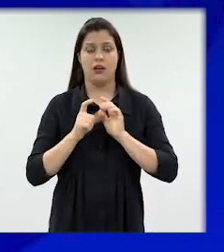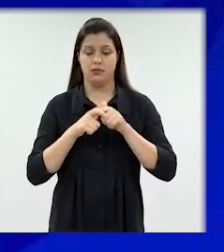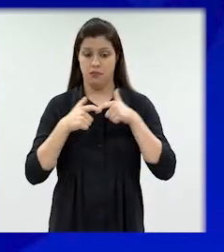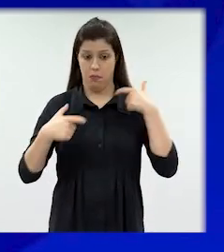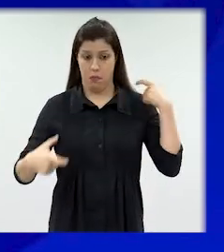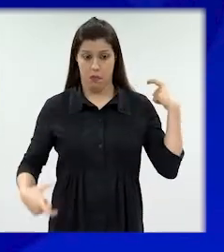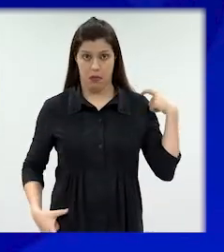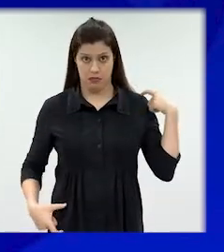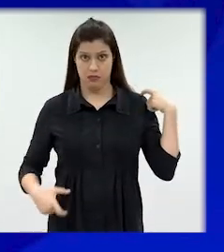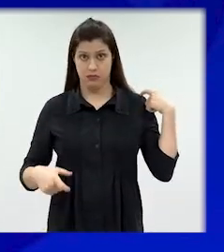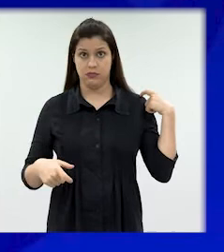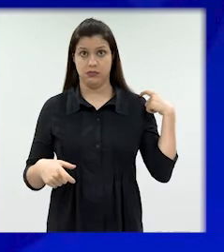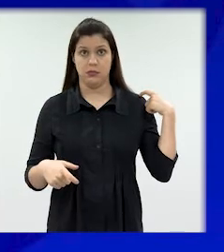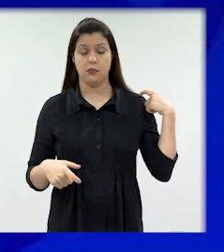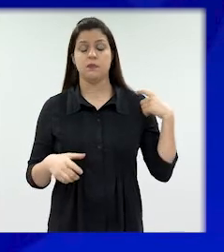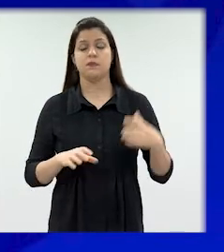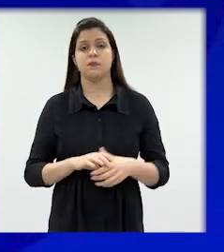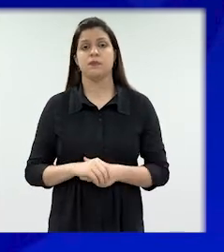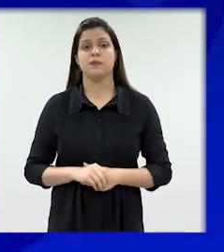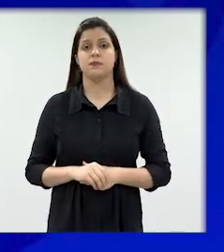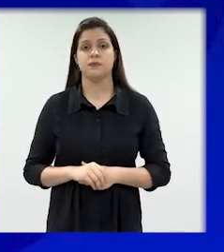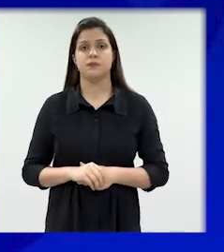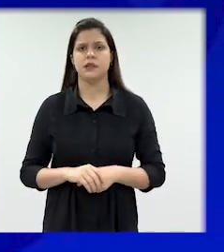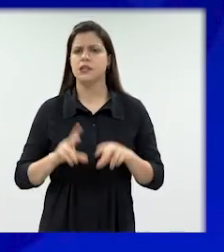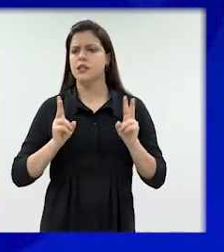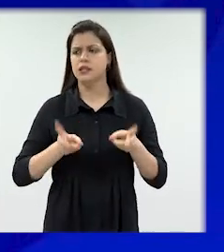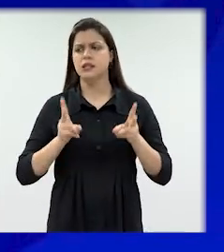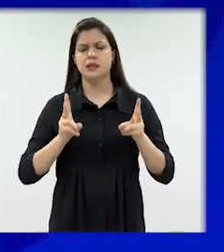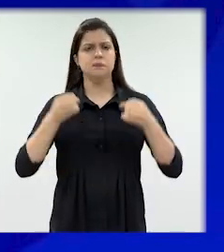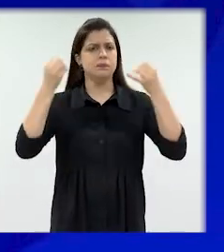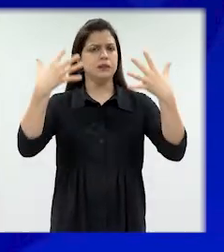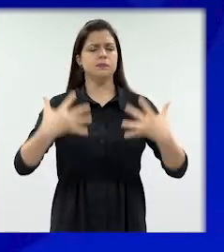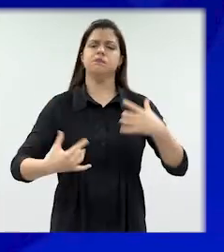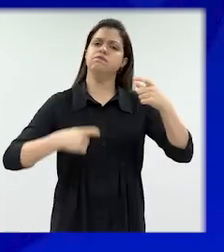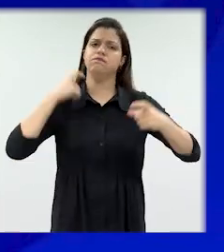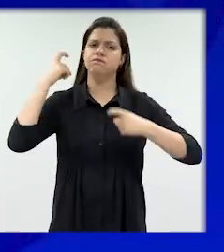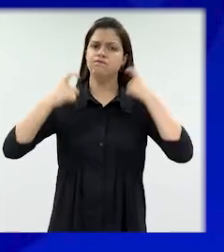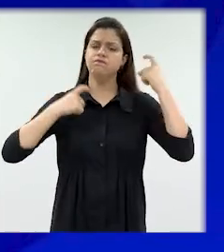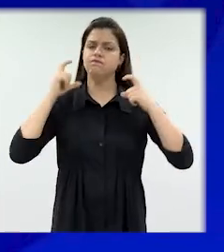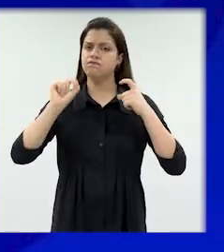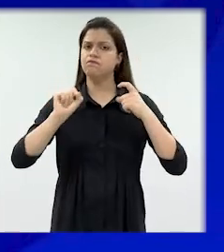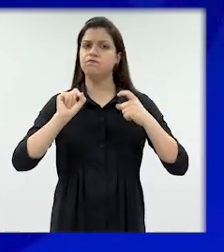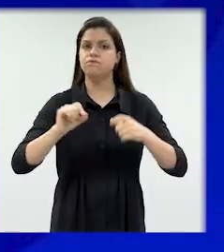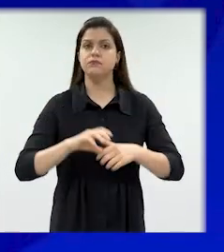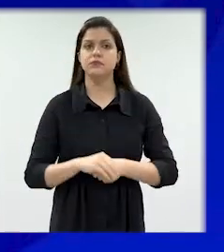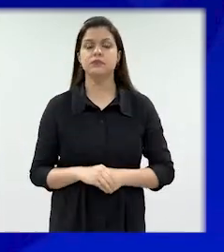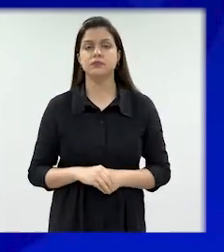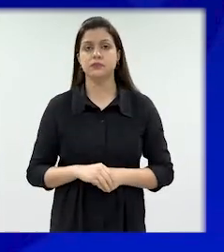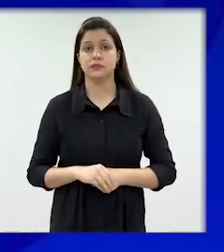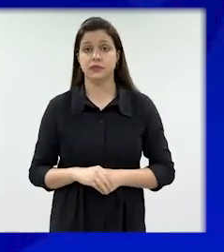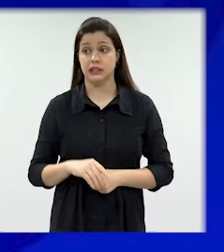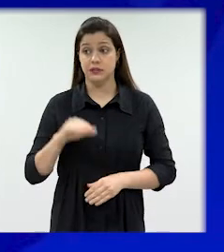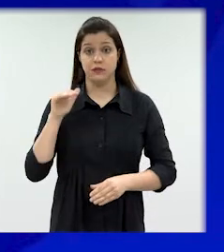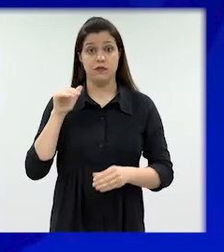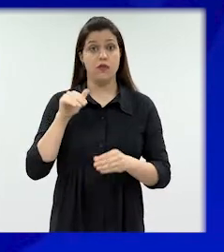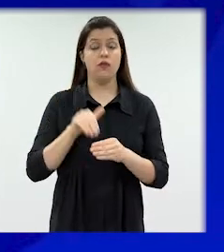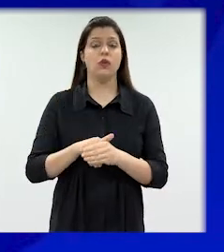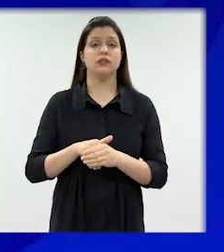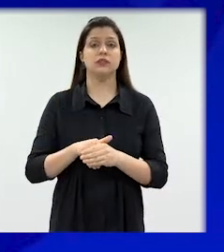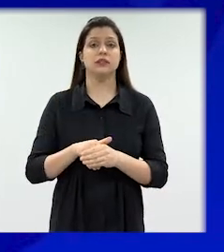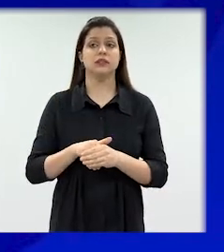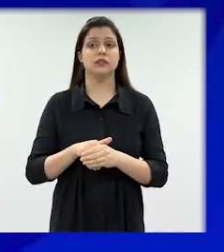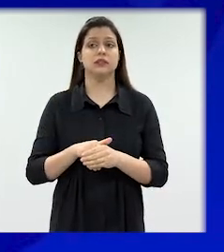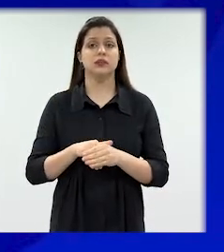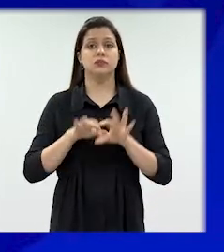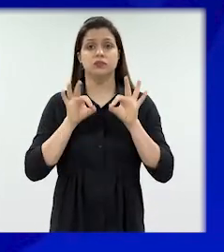Superior Eleitoral, ele sempre manifestou a preocupação de realizar as eleições de